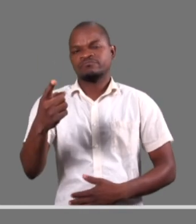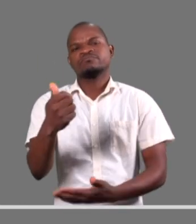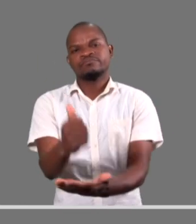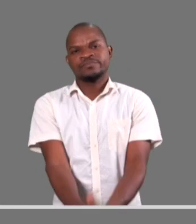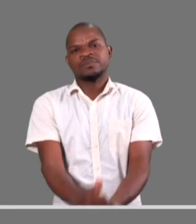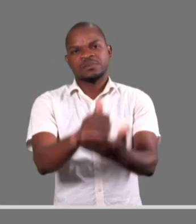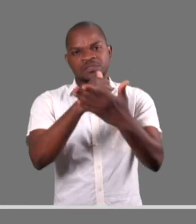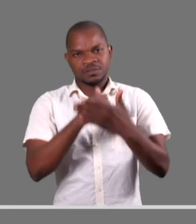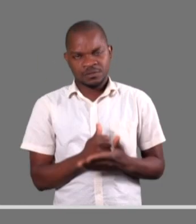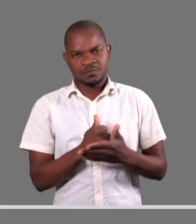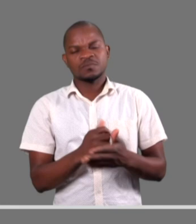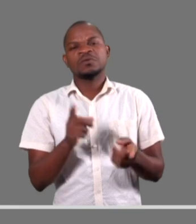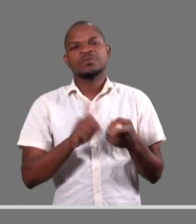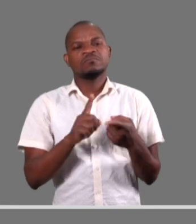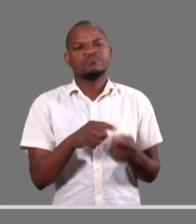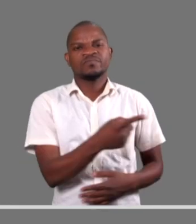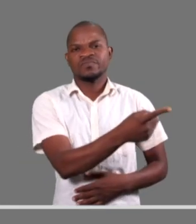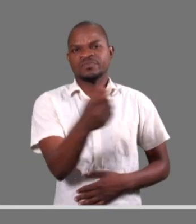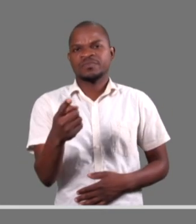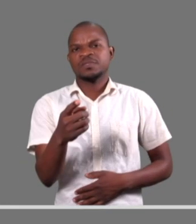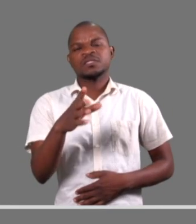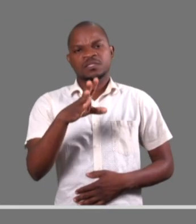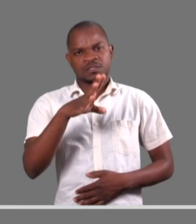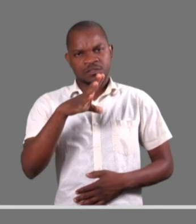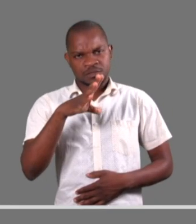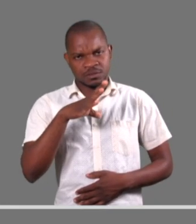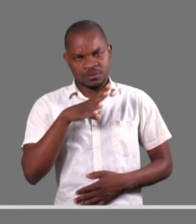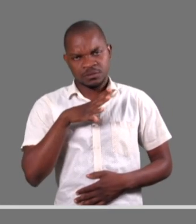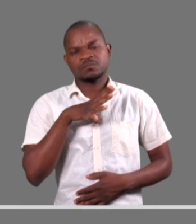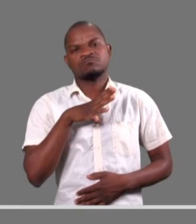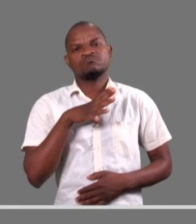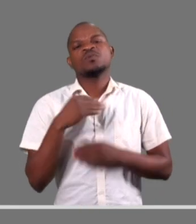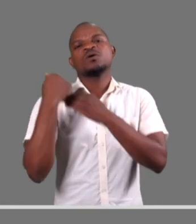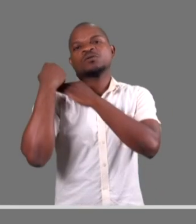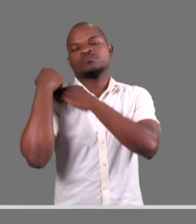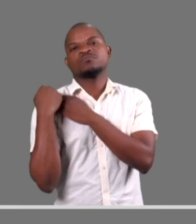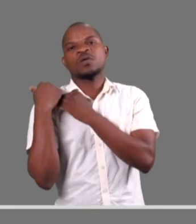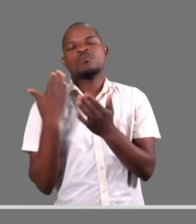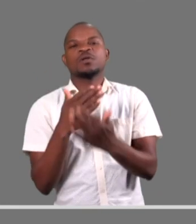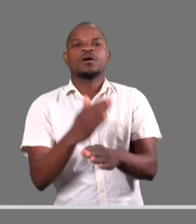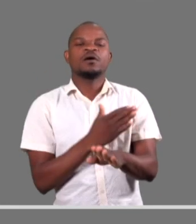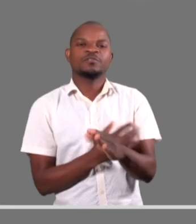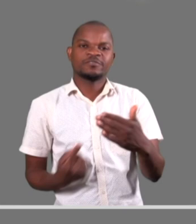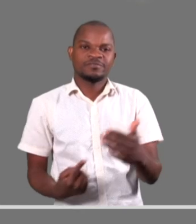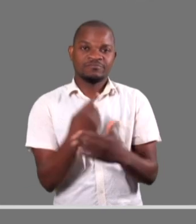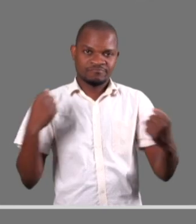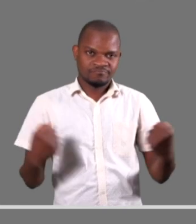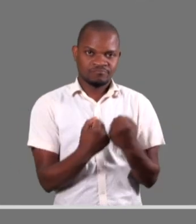e a responsabilidade que o causador teve.